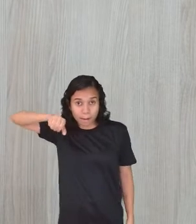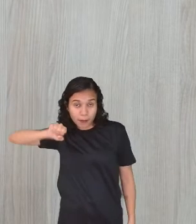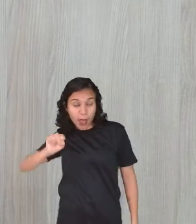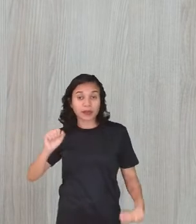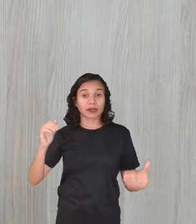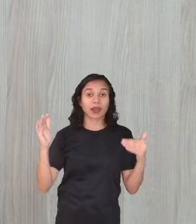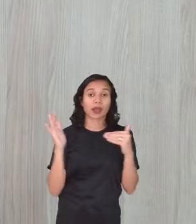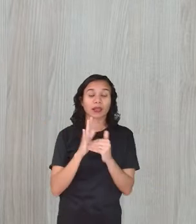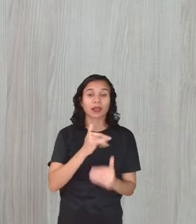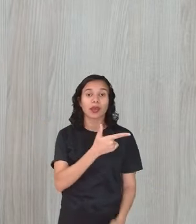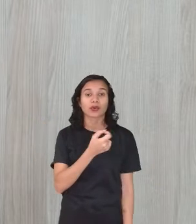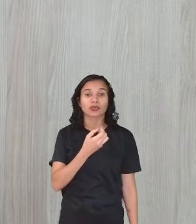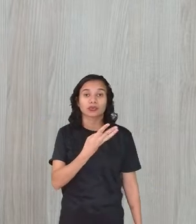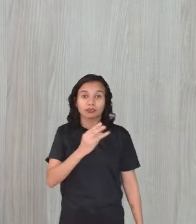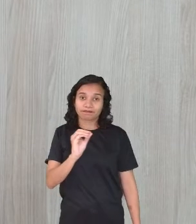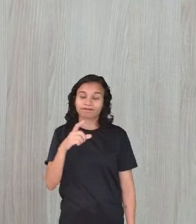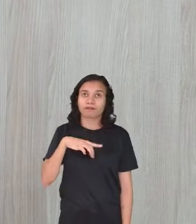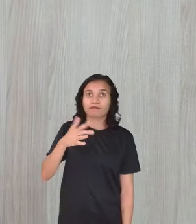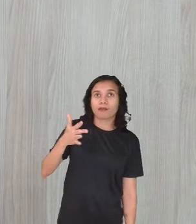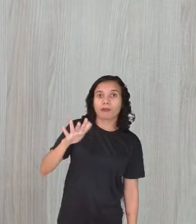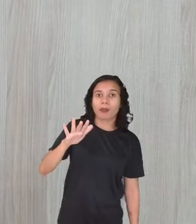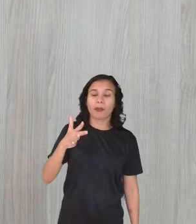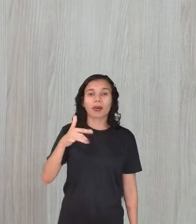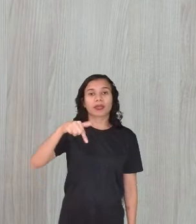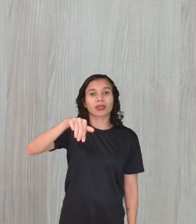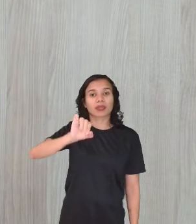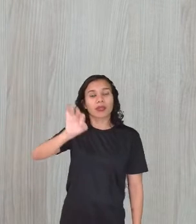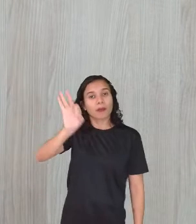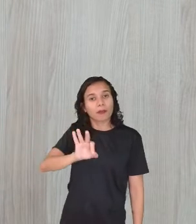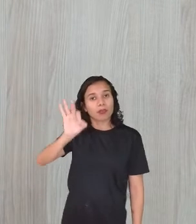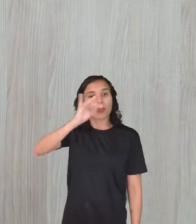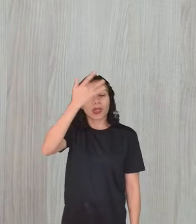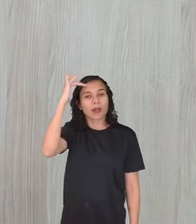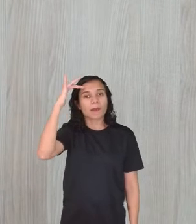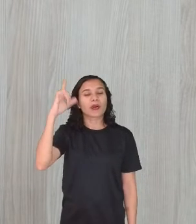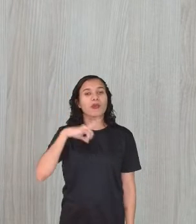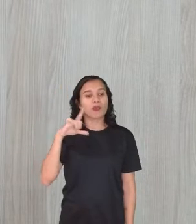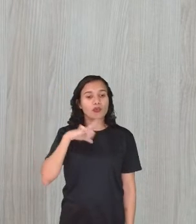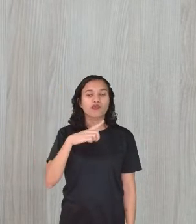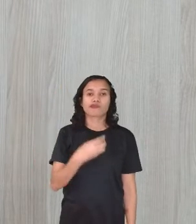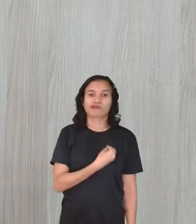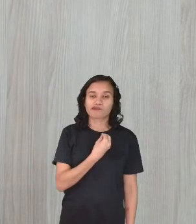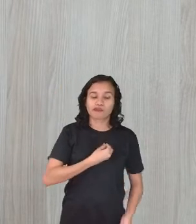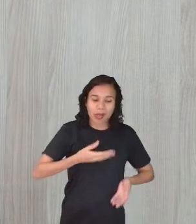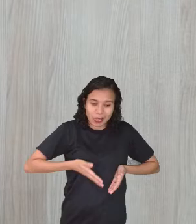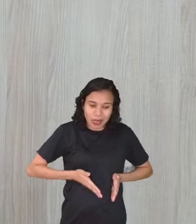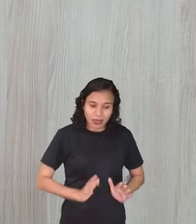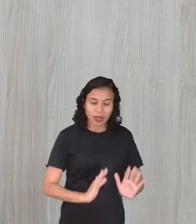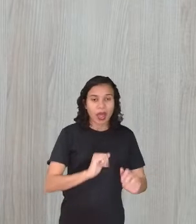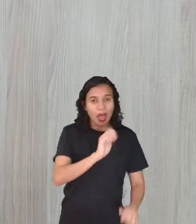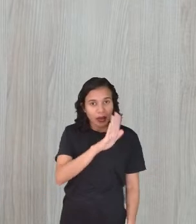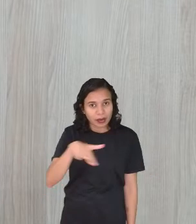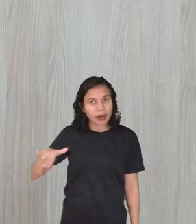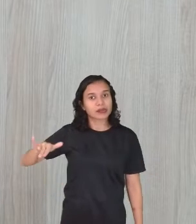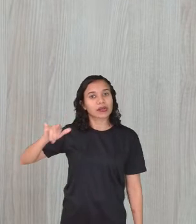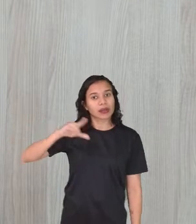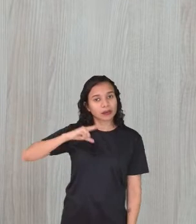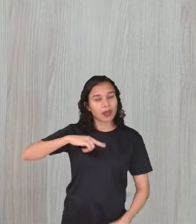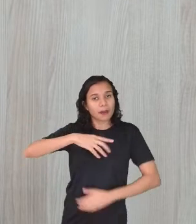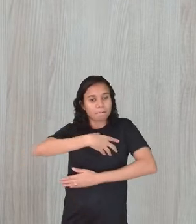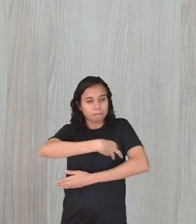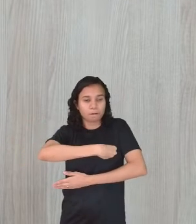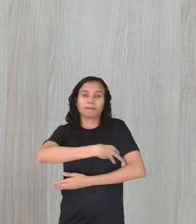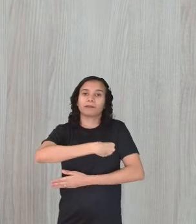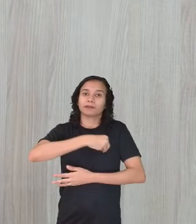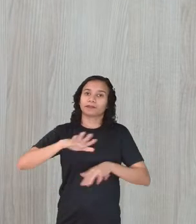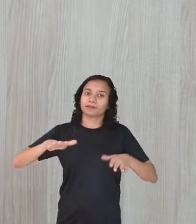até 2030, que mais ou menos 70% das pessoas que estejam nascendo, das criancinhas, sejam